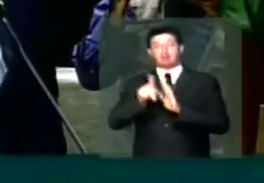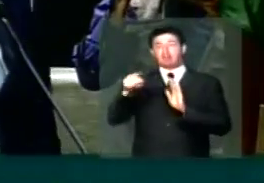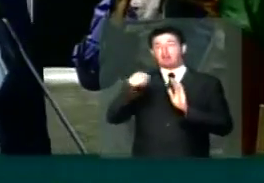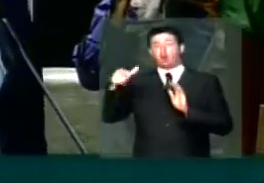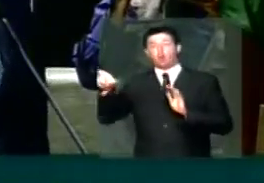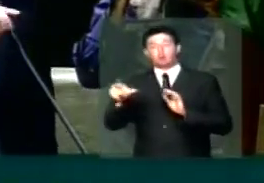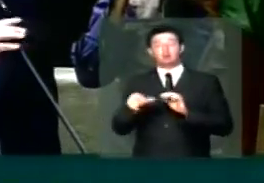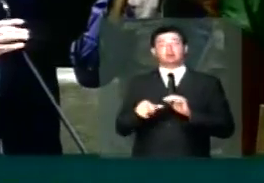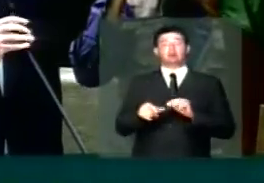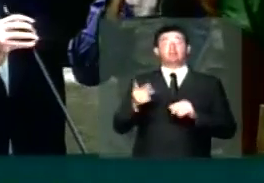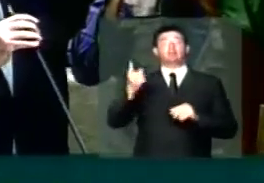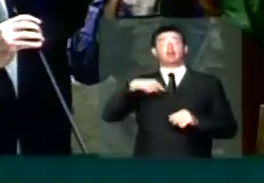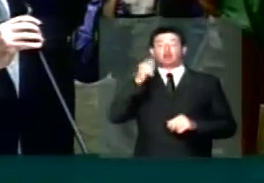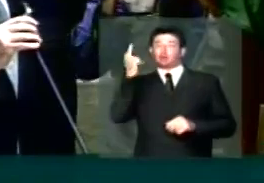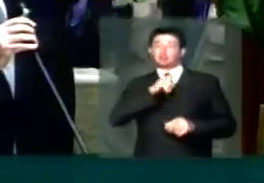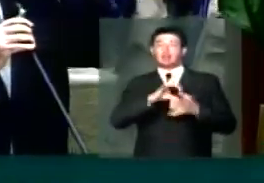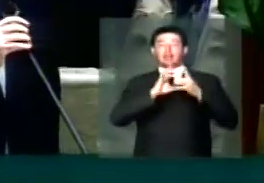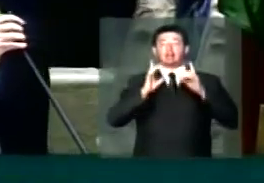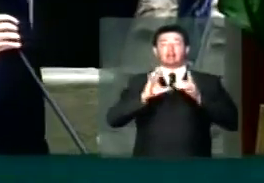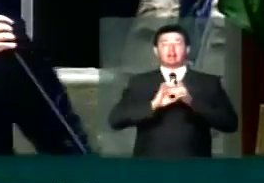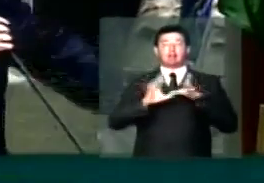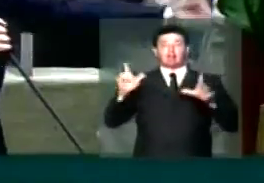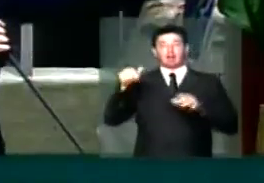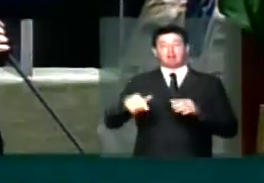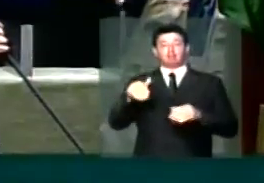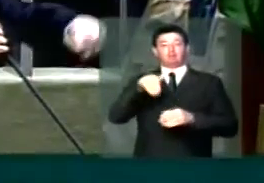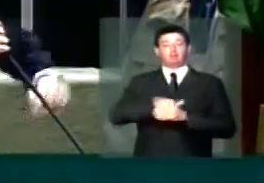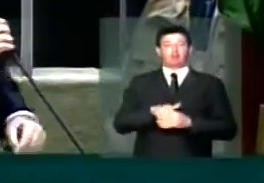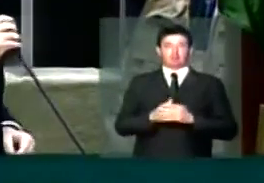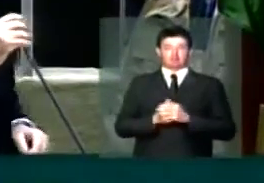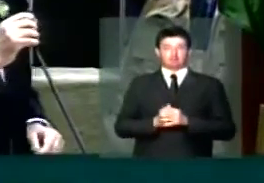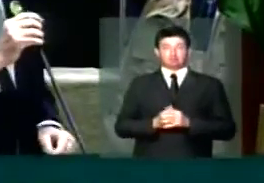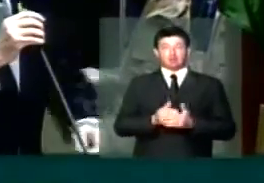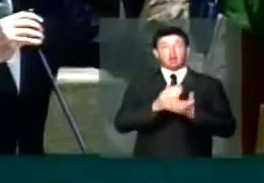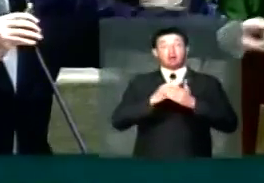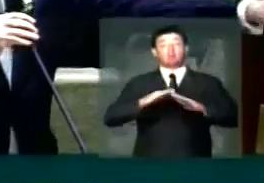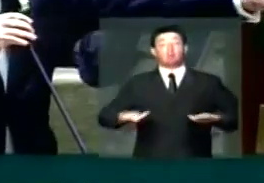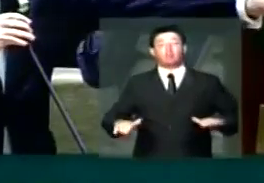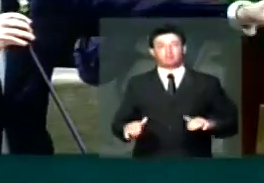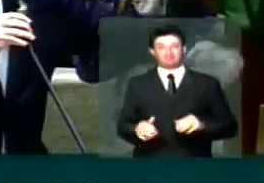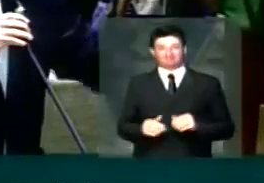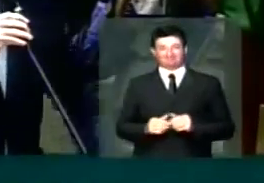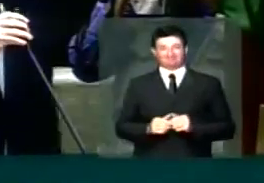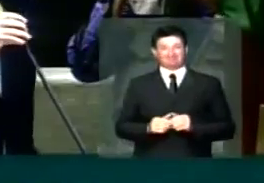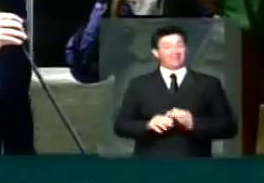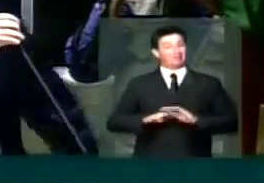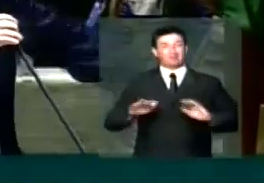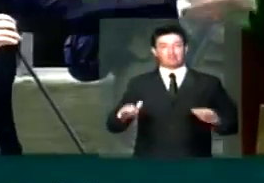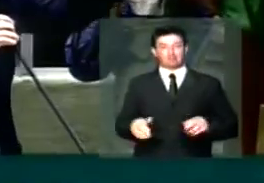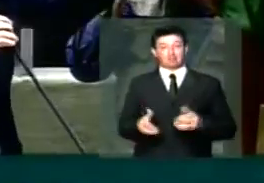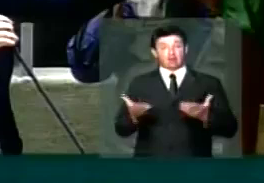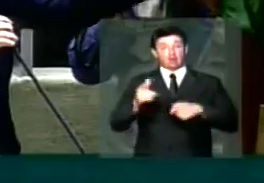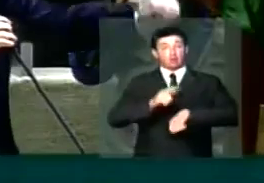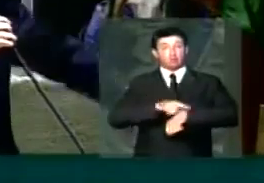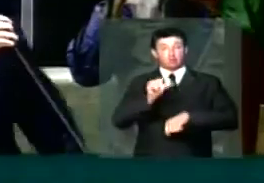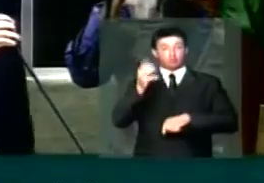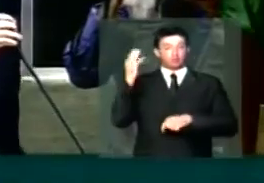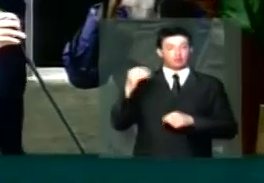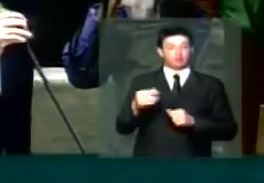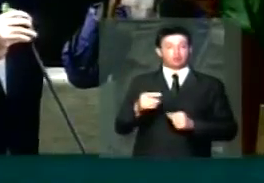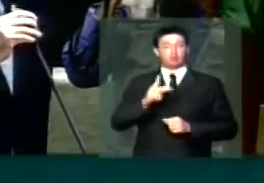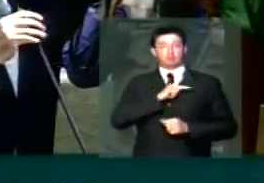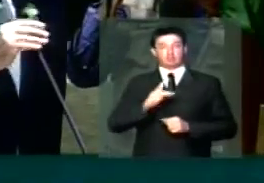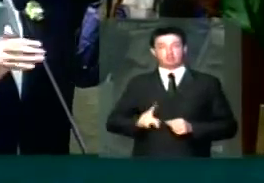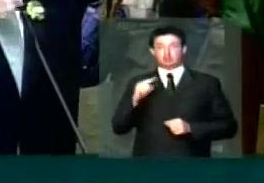limpar a pauta para votar a prorrogação da CPMF. Isso acabou. Agora, recentemente, nosso presidente que